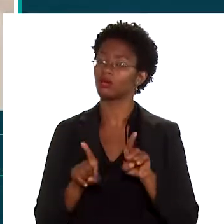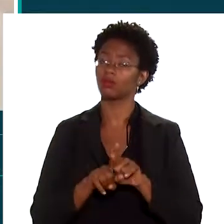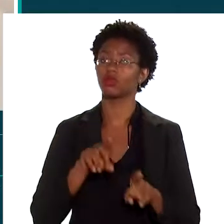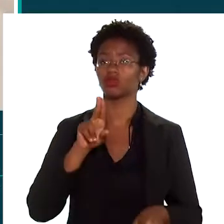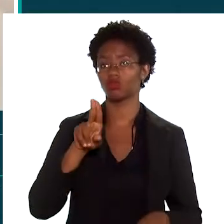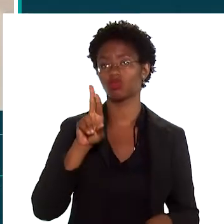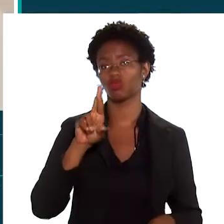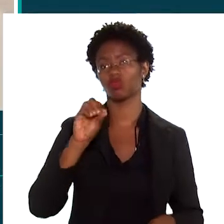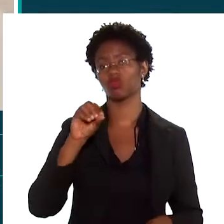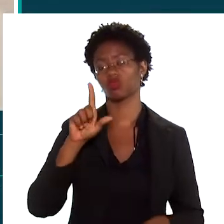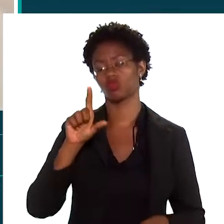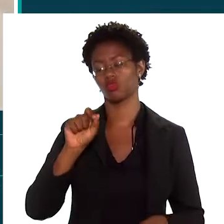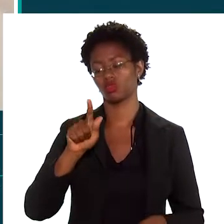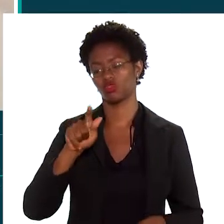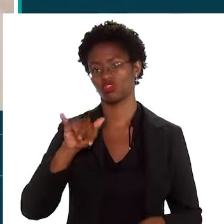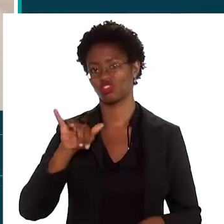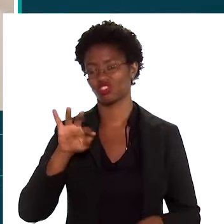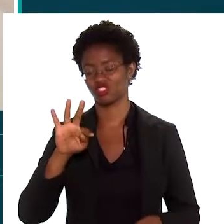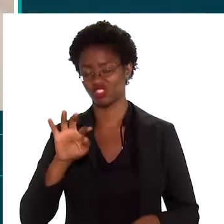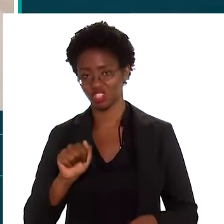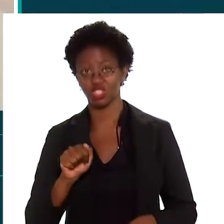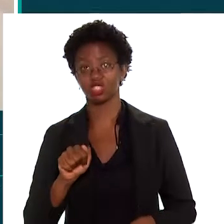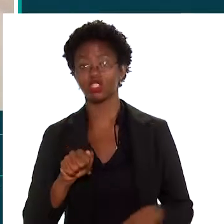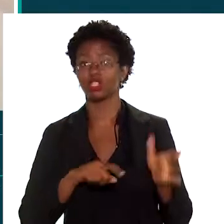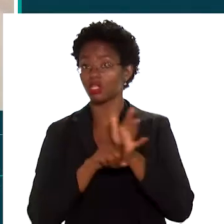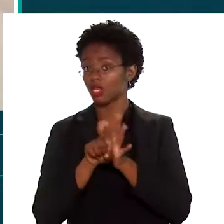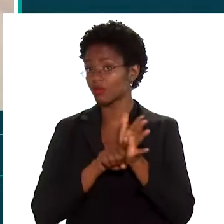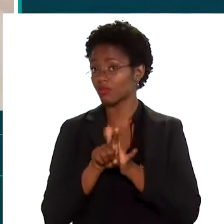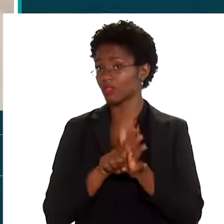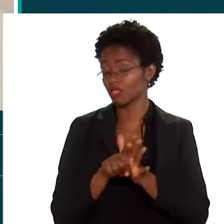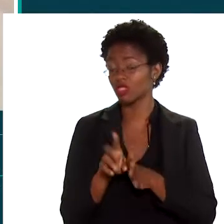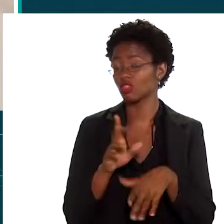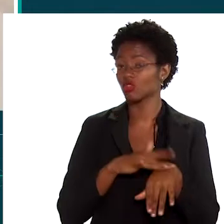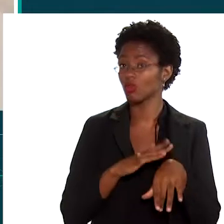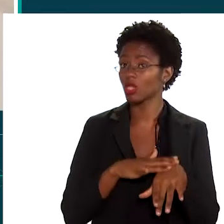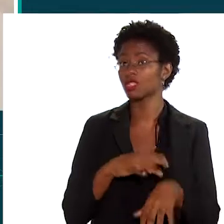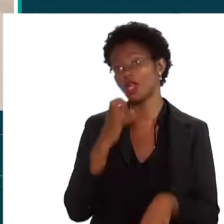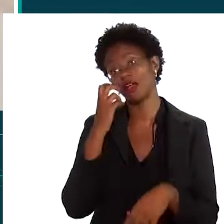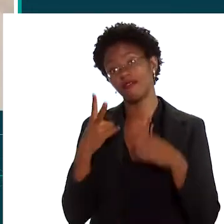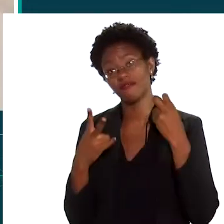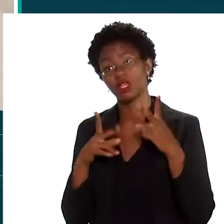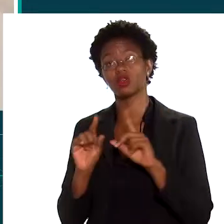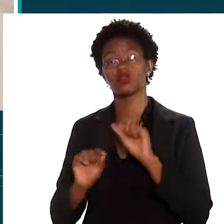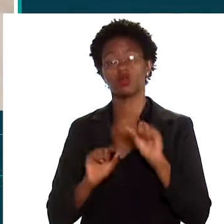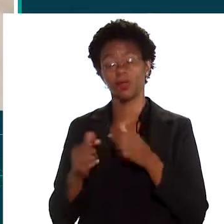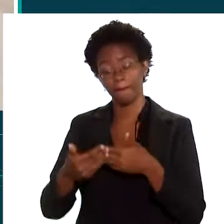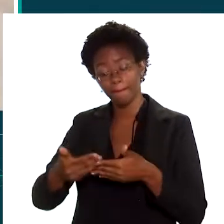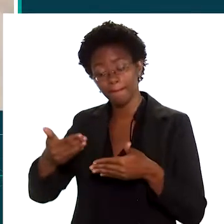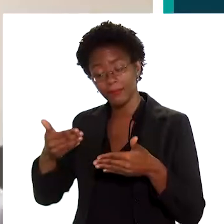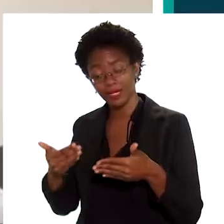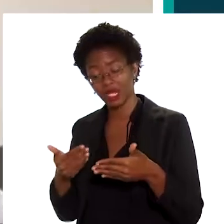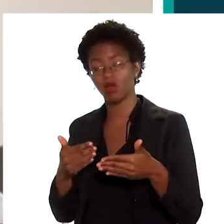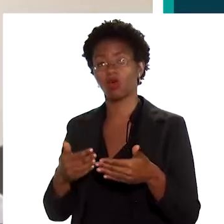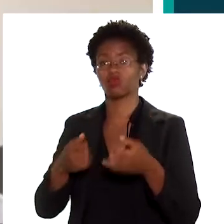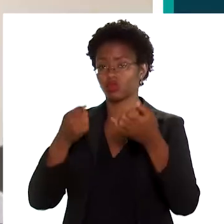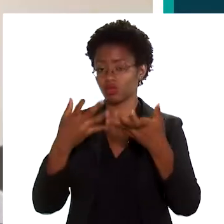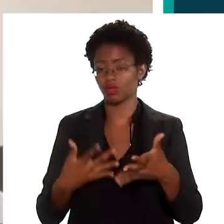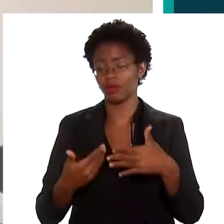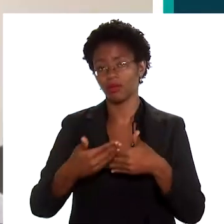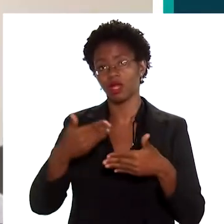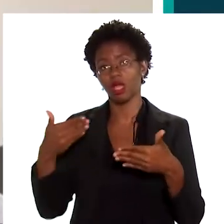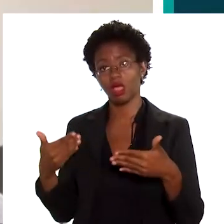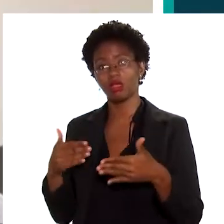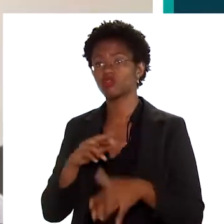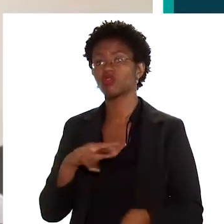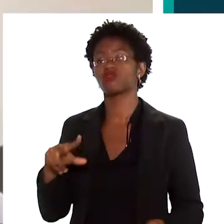para o urologista, pensando nas doenças urológicas, acaba sendo uma visão muito mais de diagnóstico precoce do que